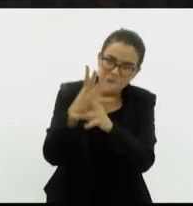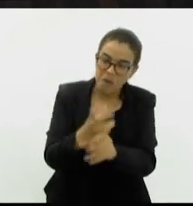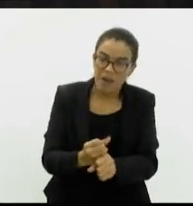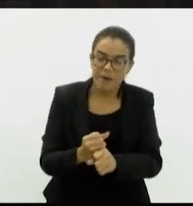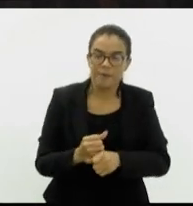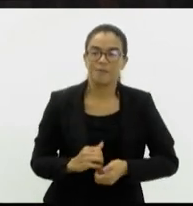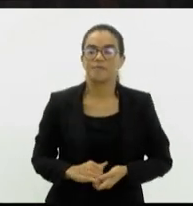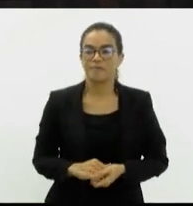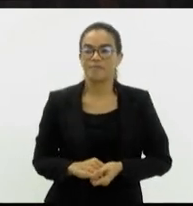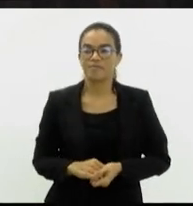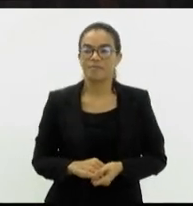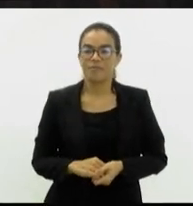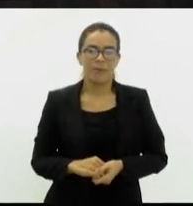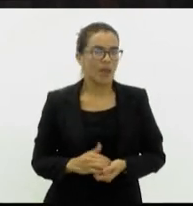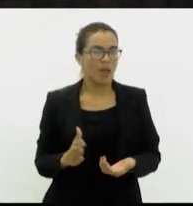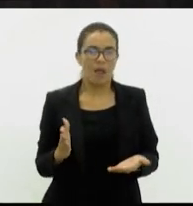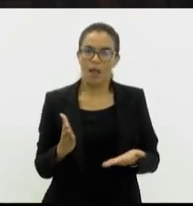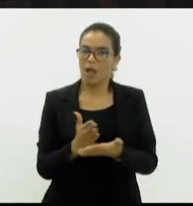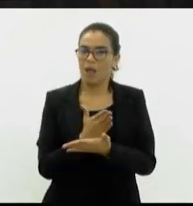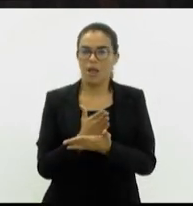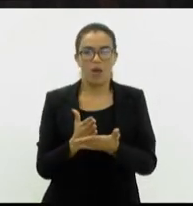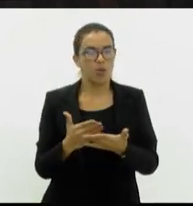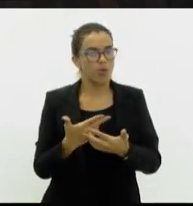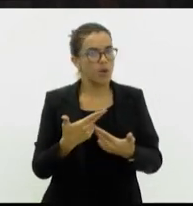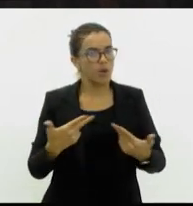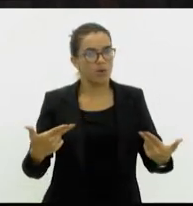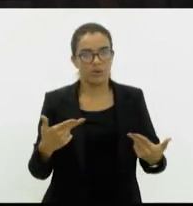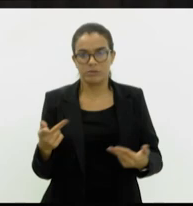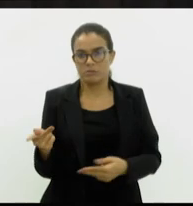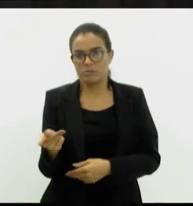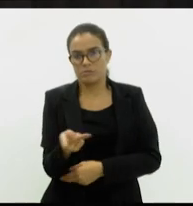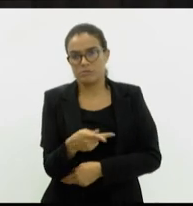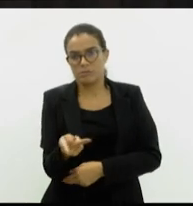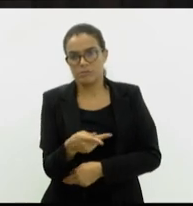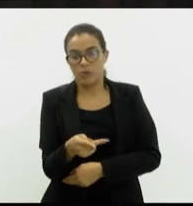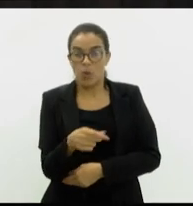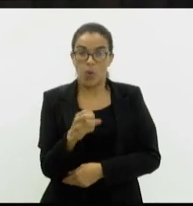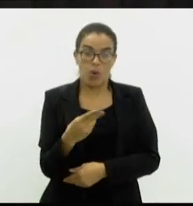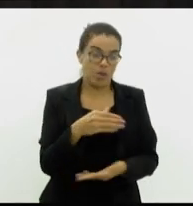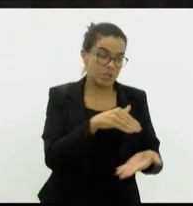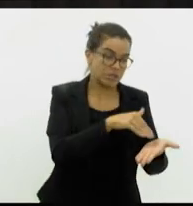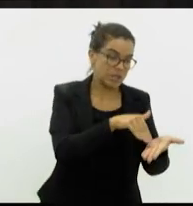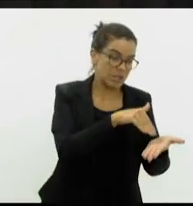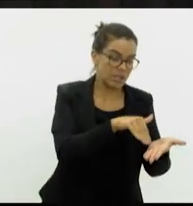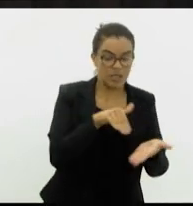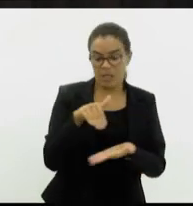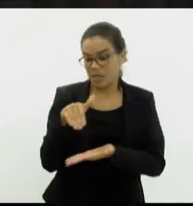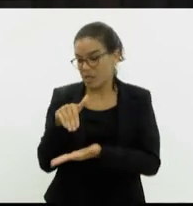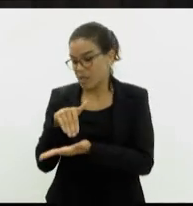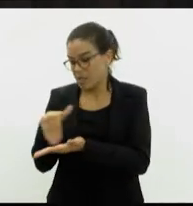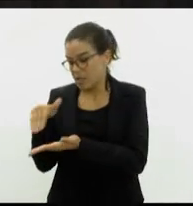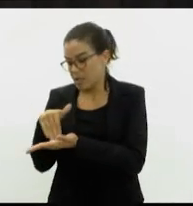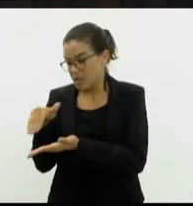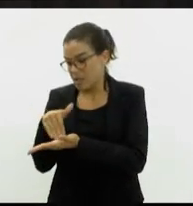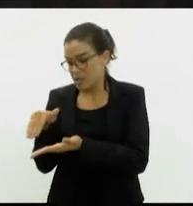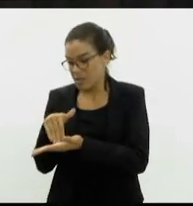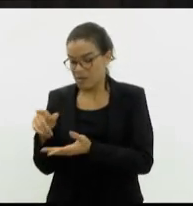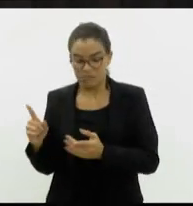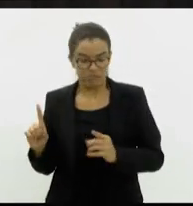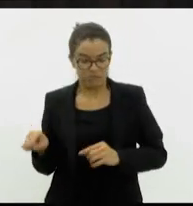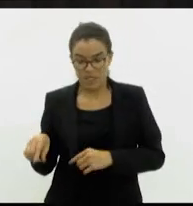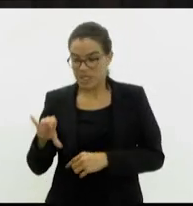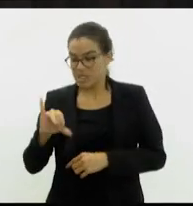vi alguma coisa tá errado ou as duas secretarias civil e